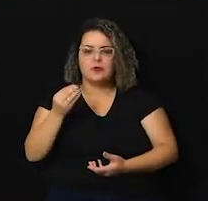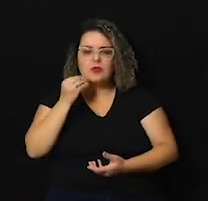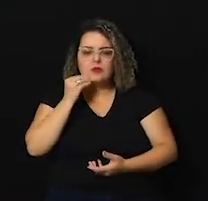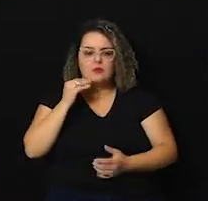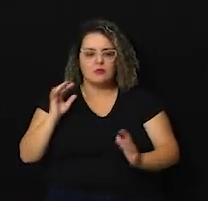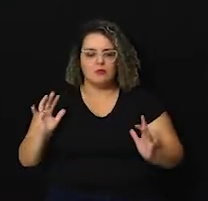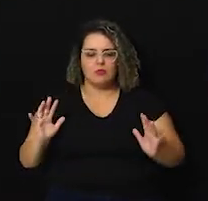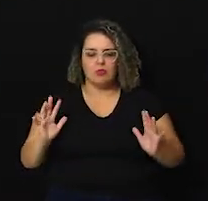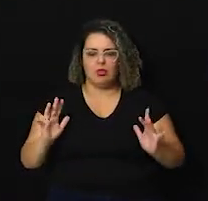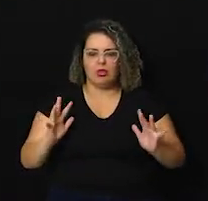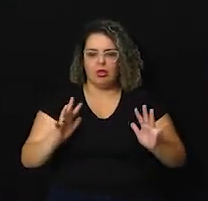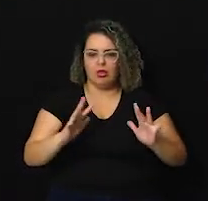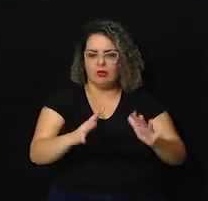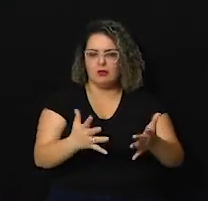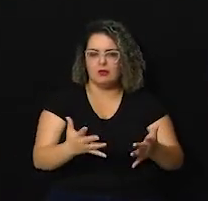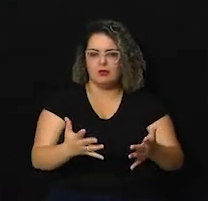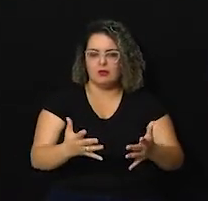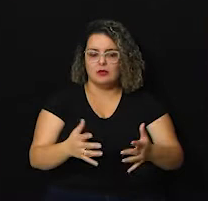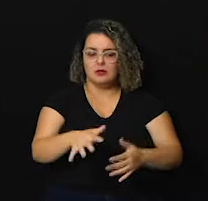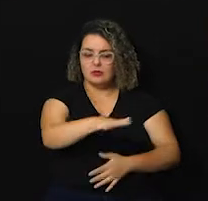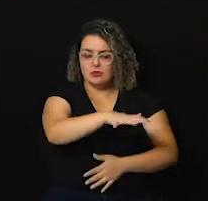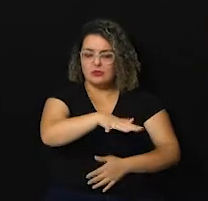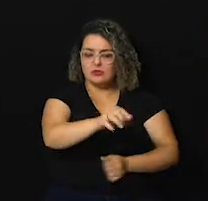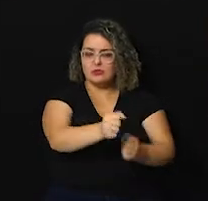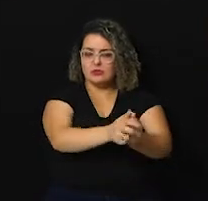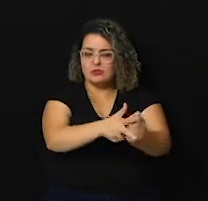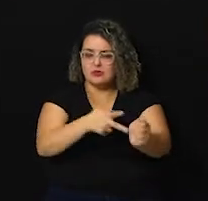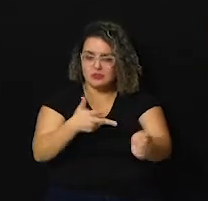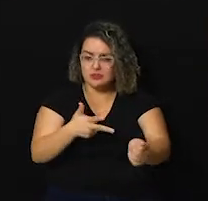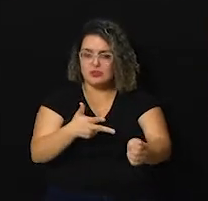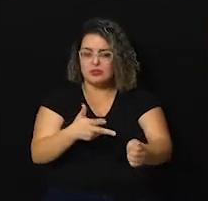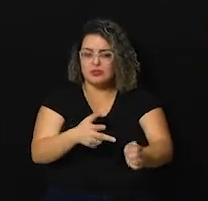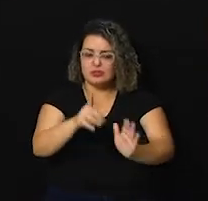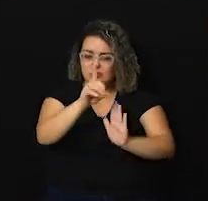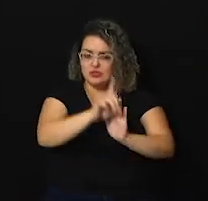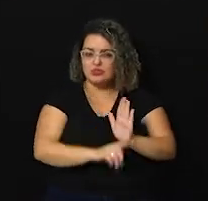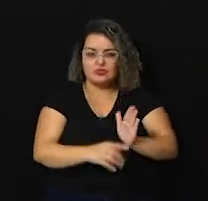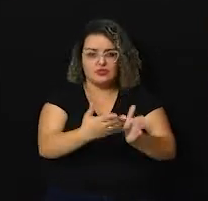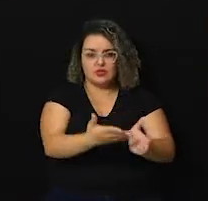anos, que pela Constituição já teriam direito à terra, inclusive, a ter o título da terra,